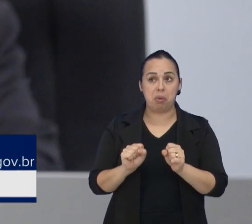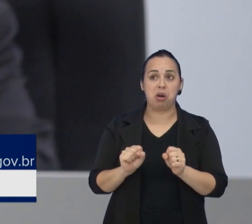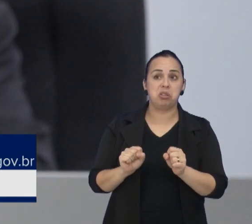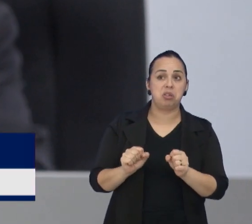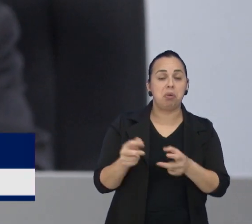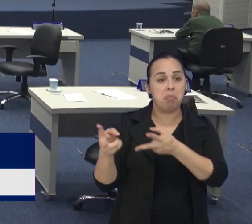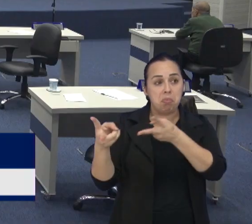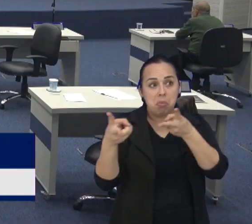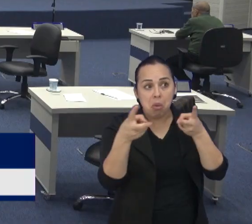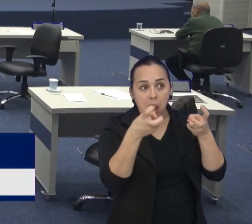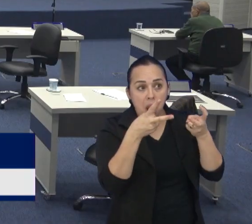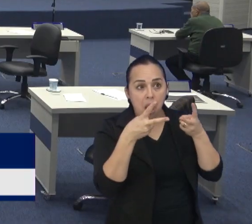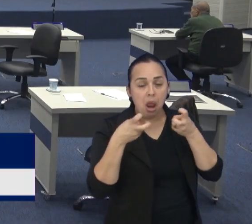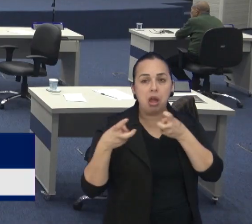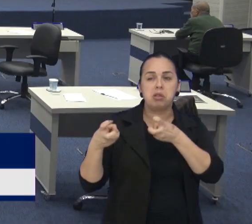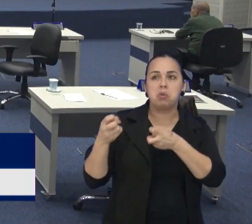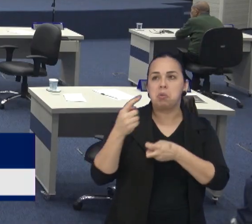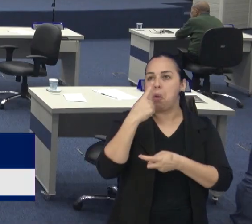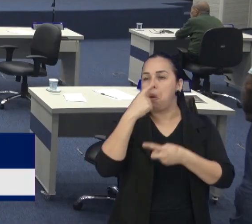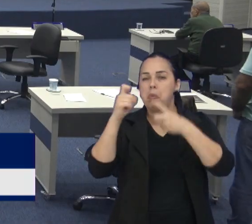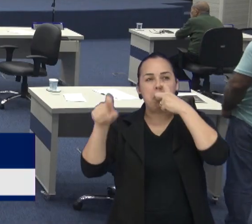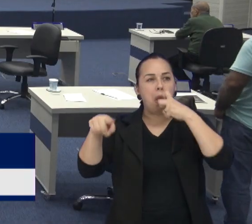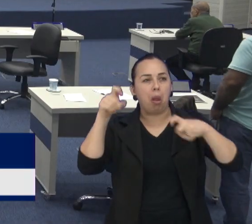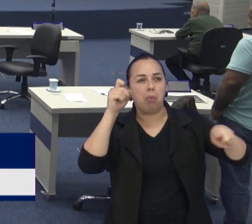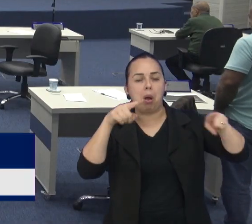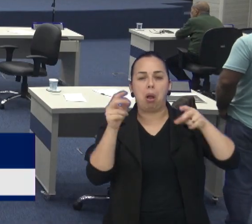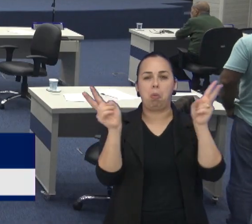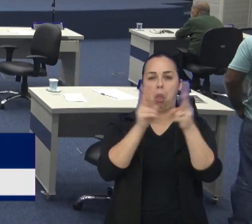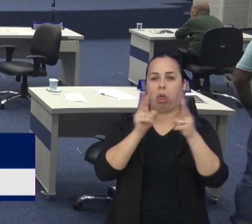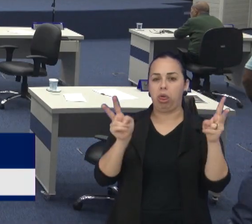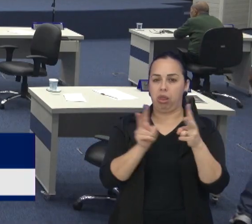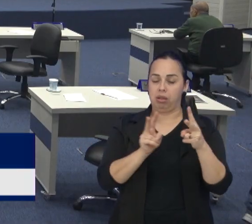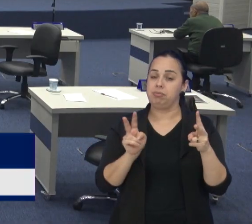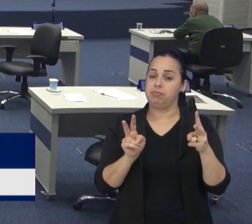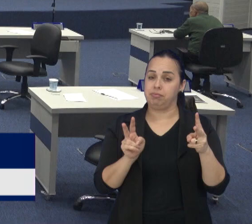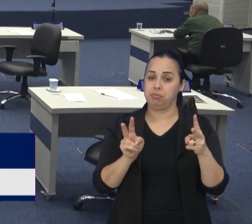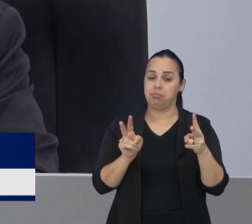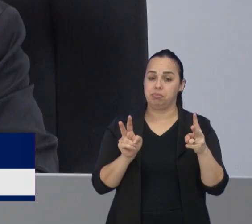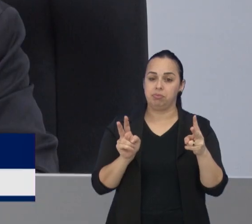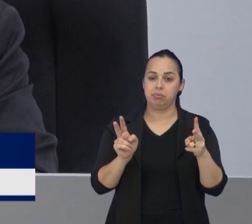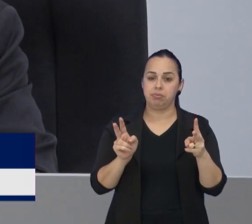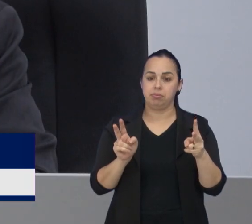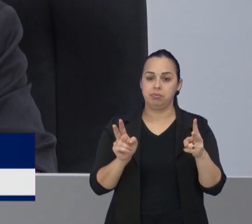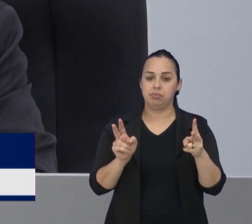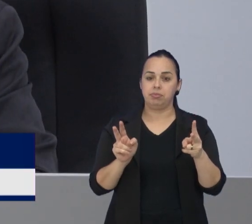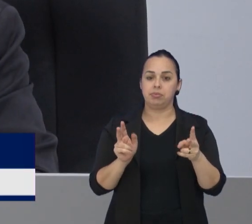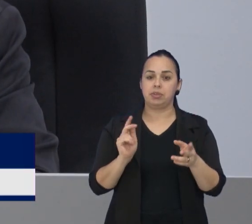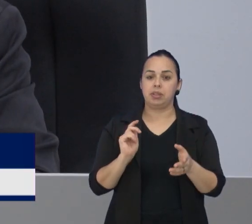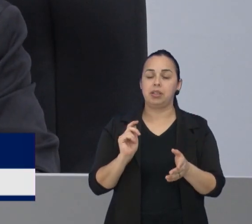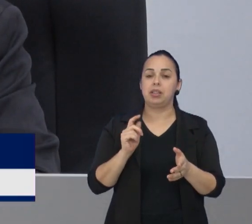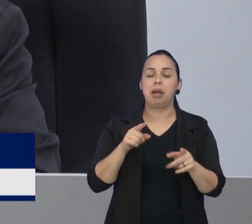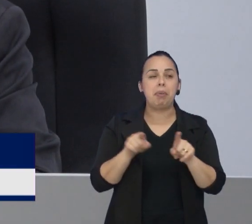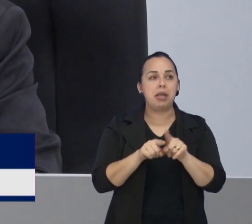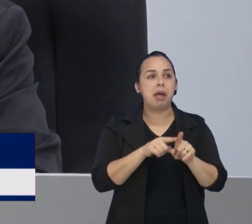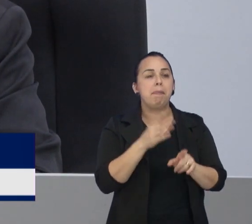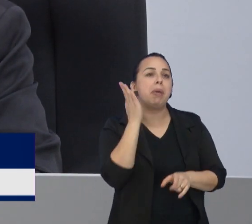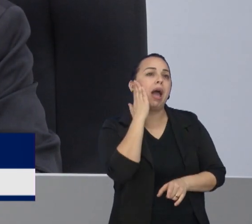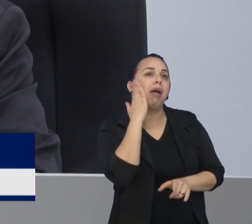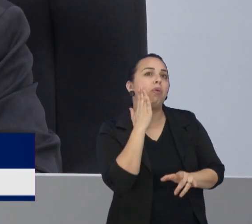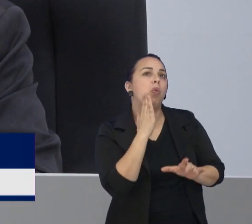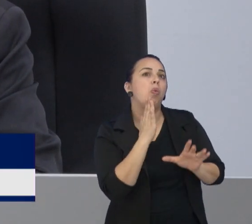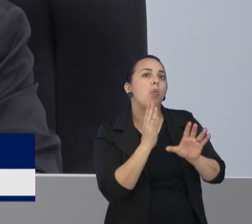poluidoras ou utilizadoras de recursos ambientais. A taxa de controle e